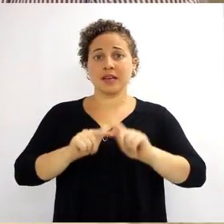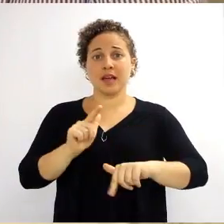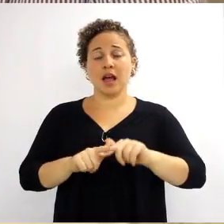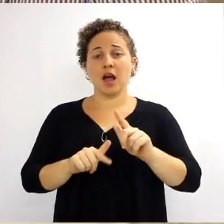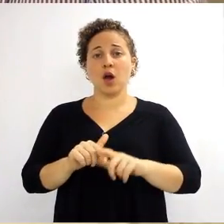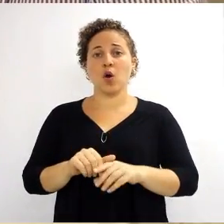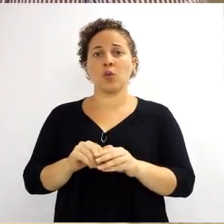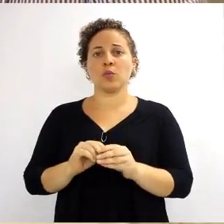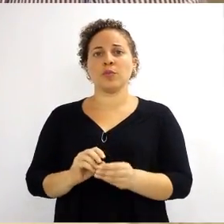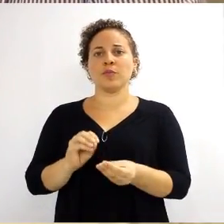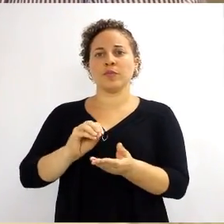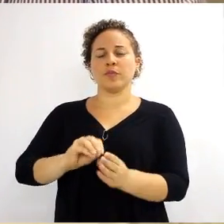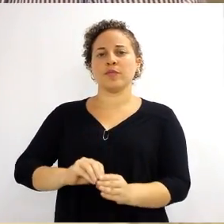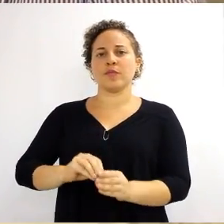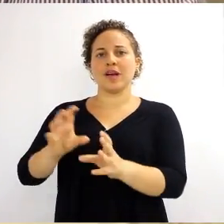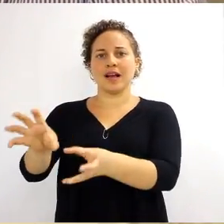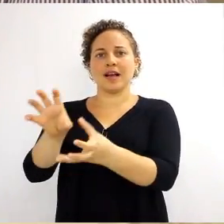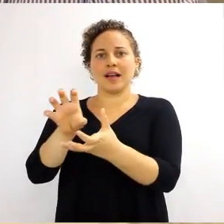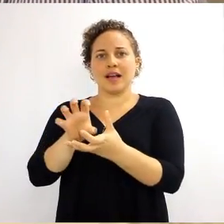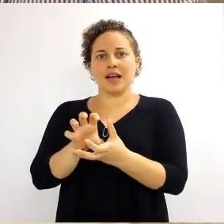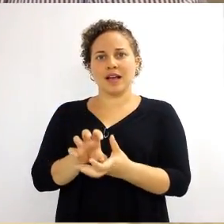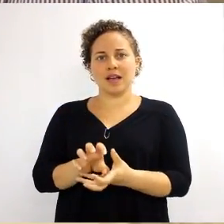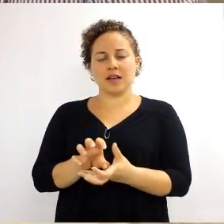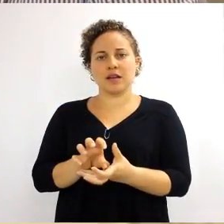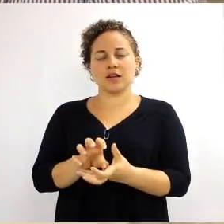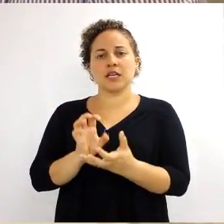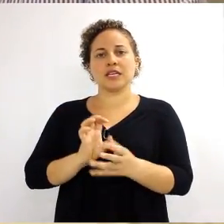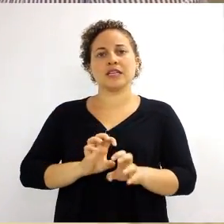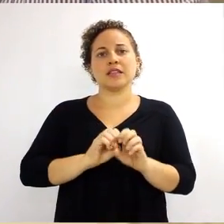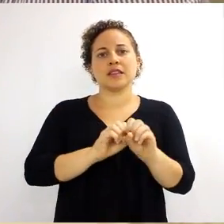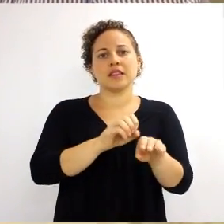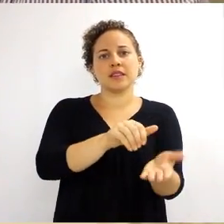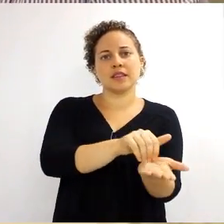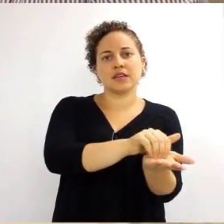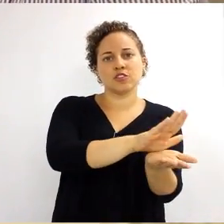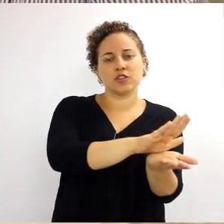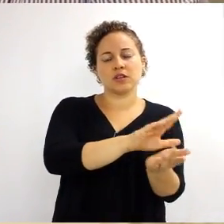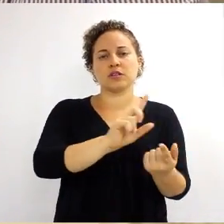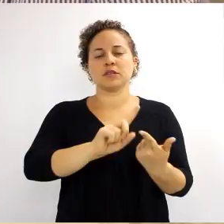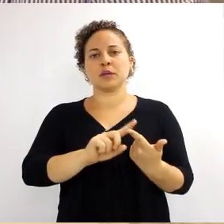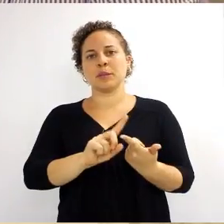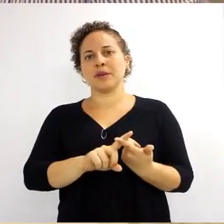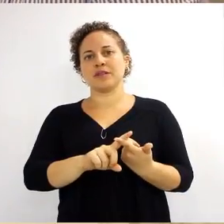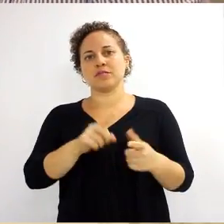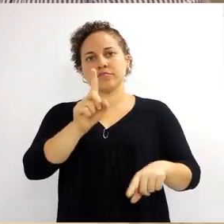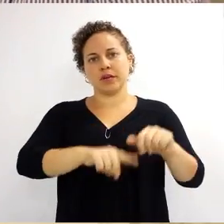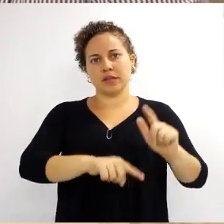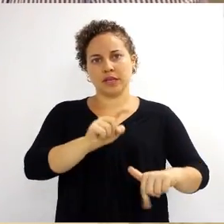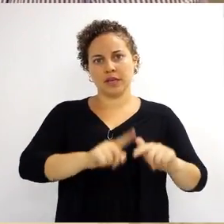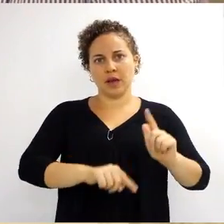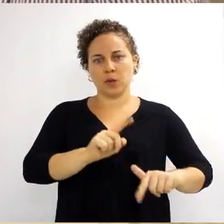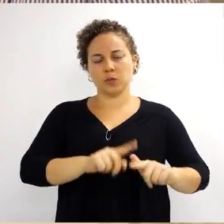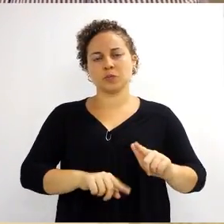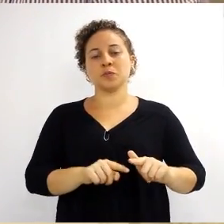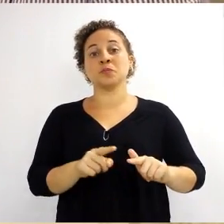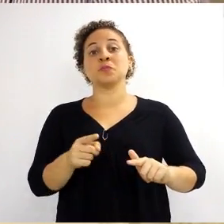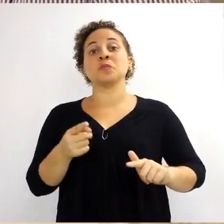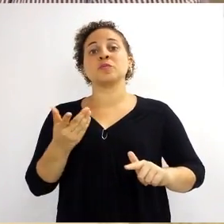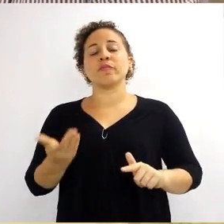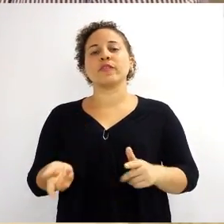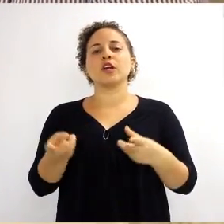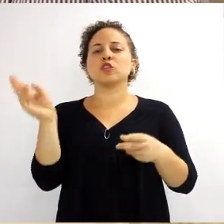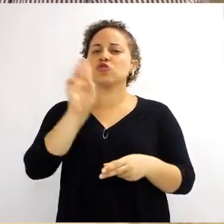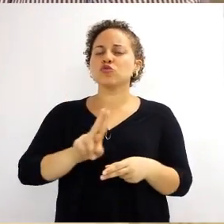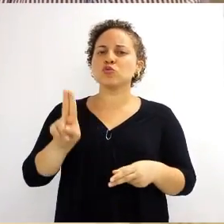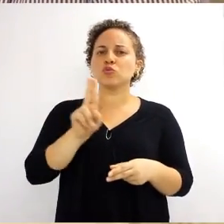armazenagem. Então, assim, a área deve estar devidamente isolada, sinalizada, isolada, todos utilizando o seu